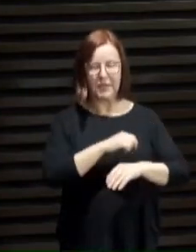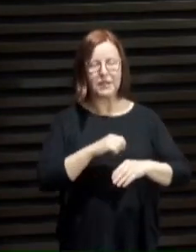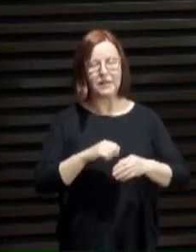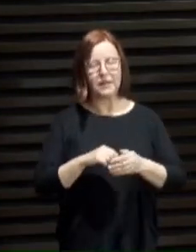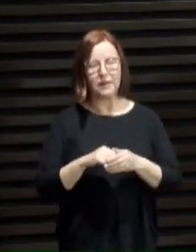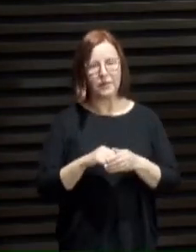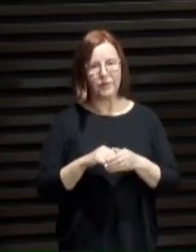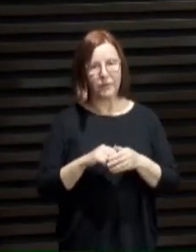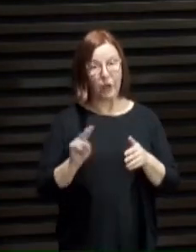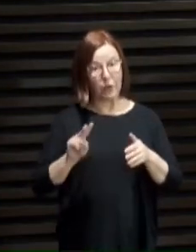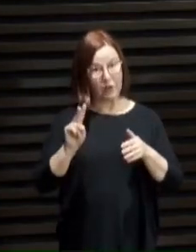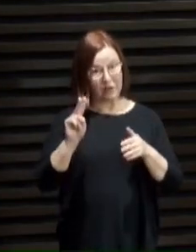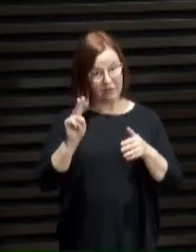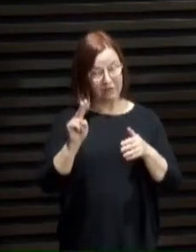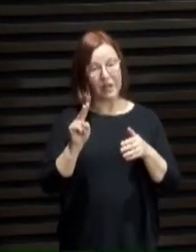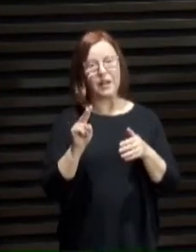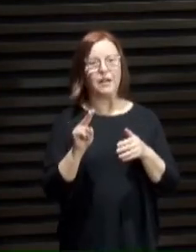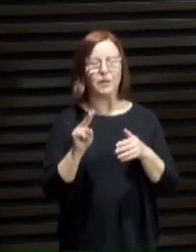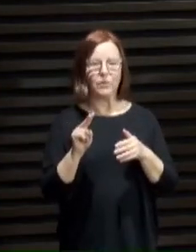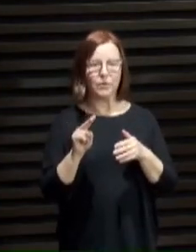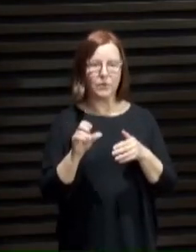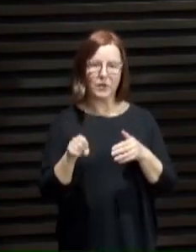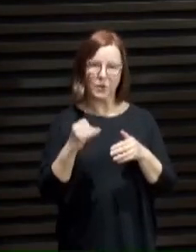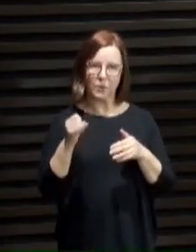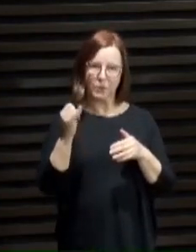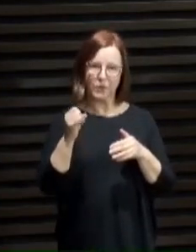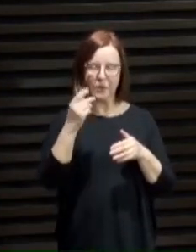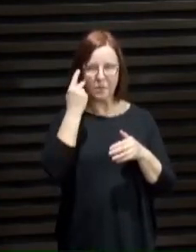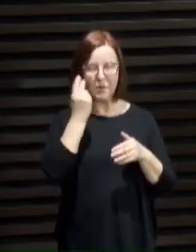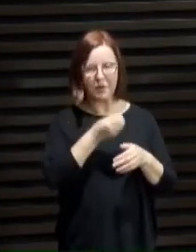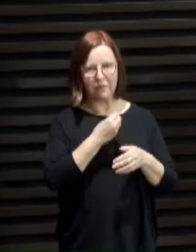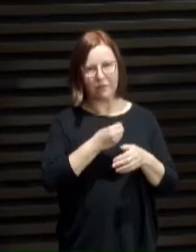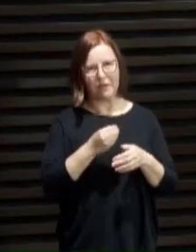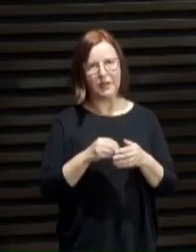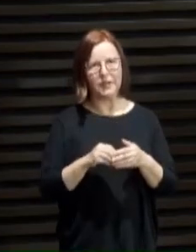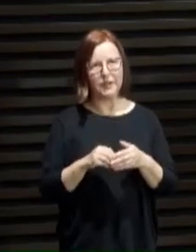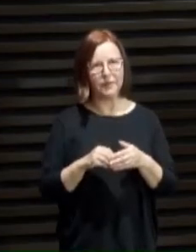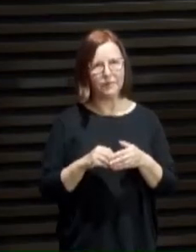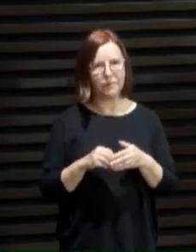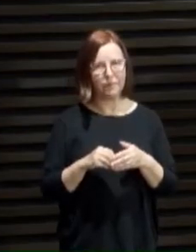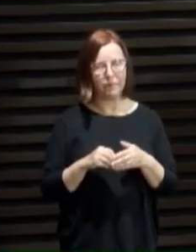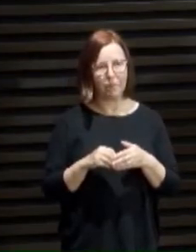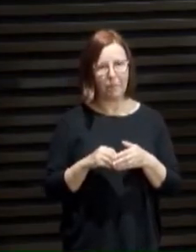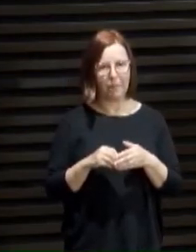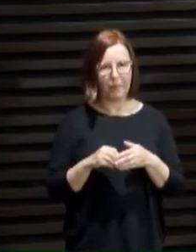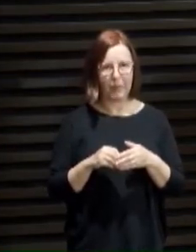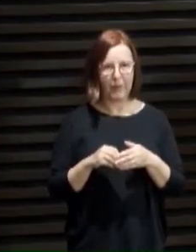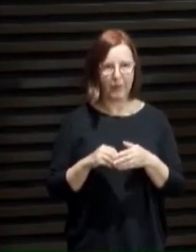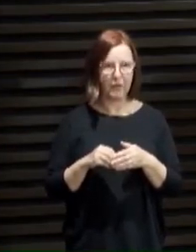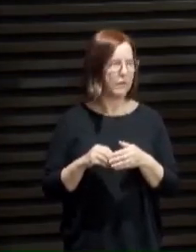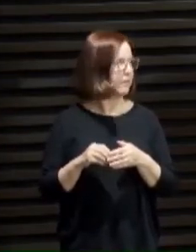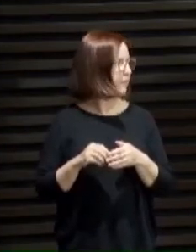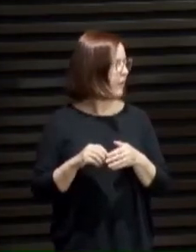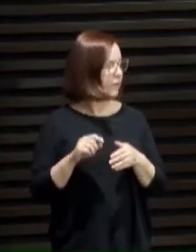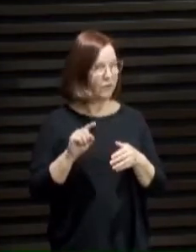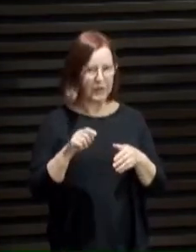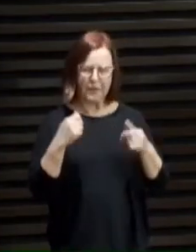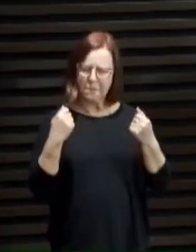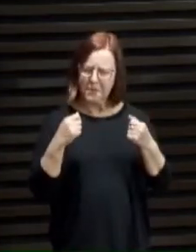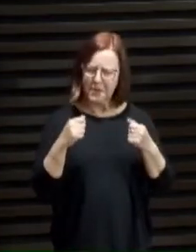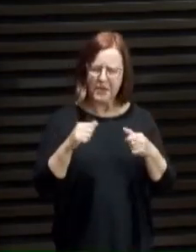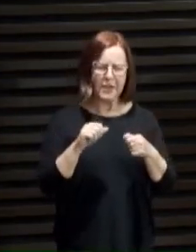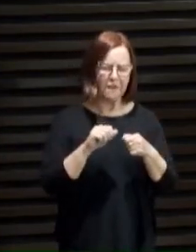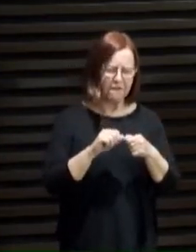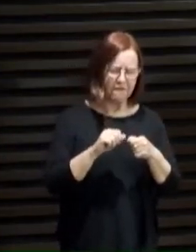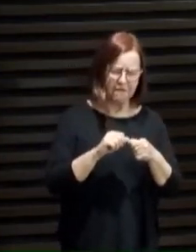alguns valores que foram construídos. Então você cresceu sem ter que matar o coleguinha, sem ter que bater no coleguinha, sem ter que fazer tudo aquilo que as outras